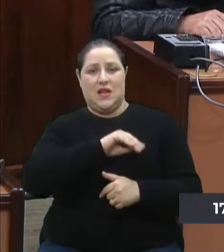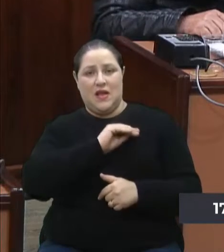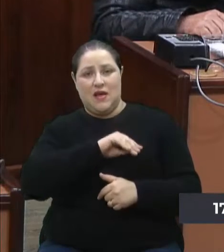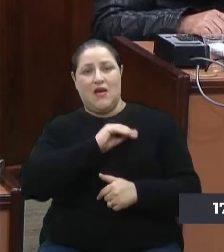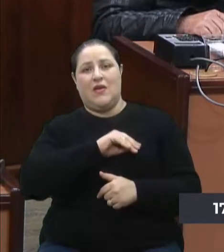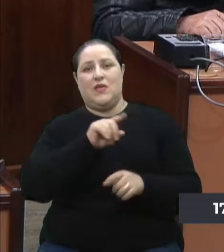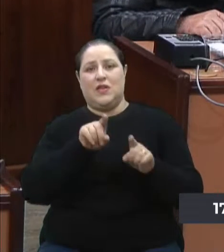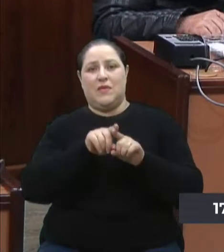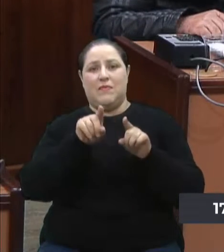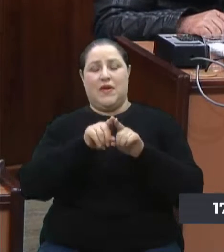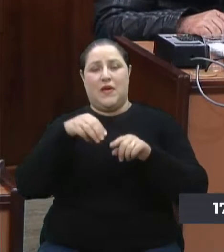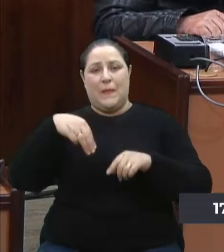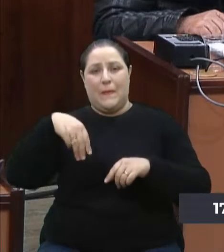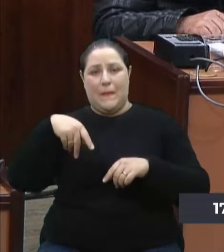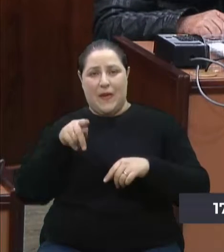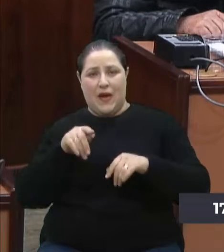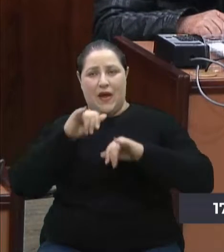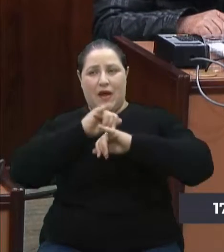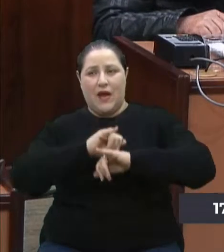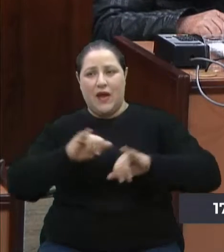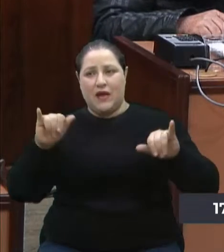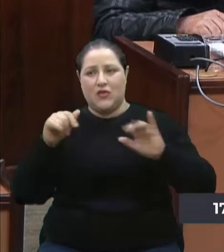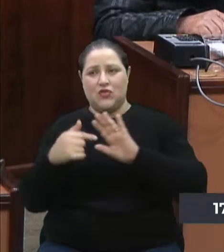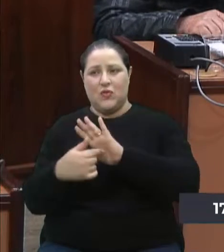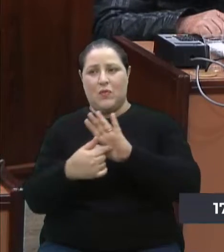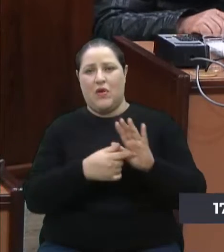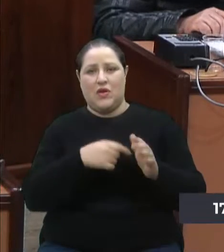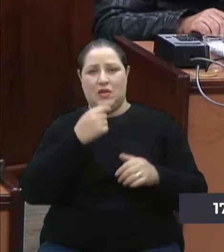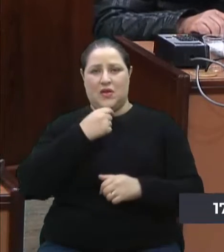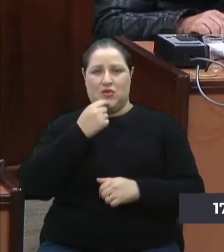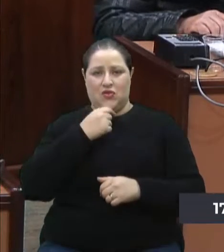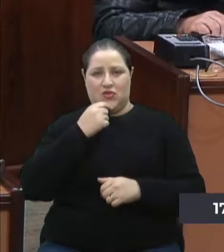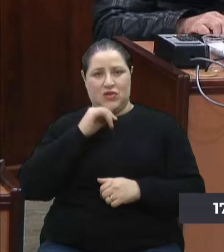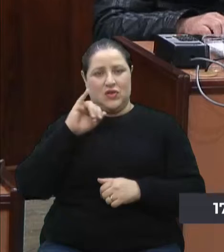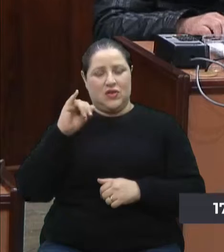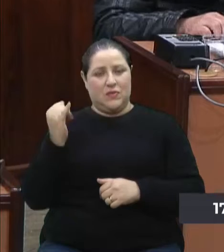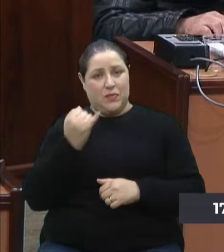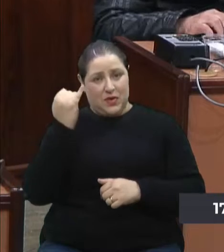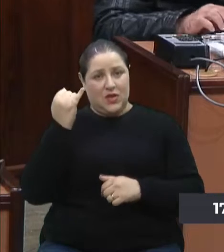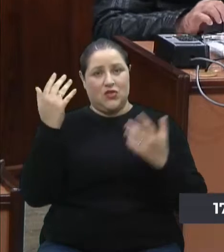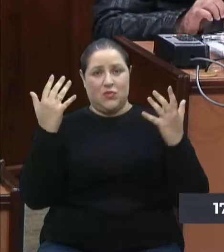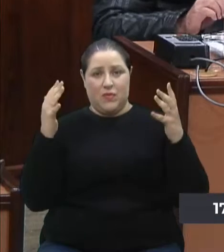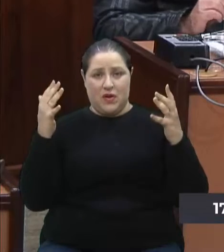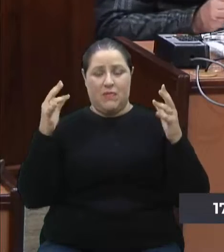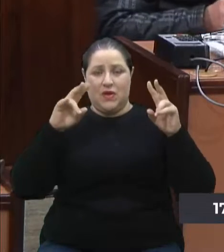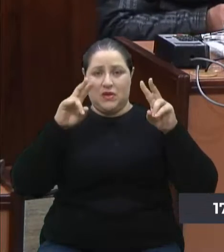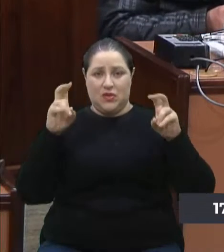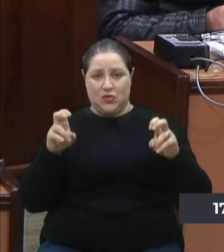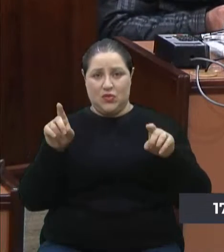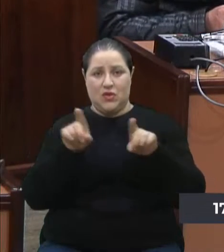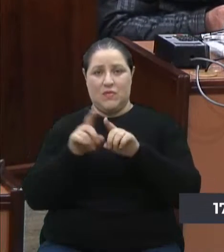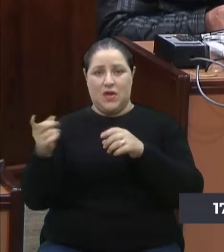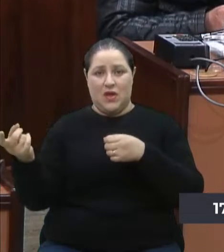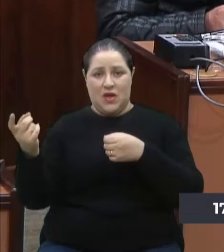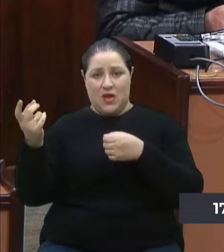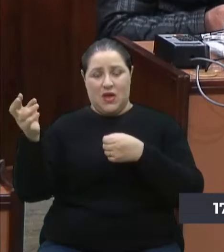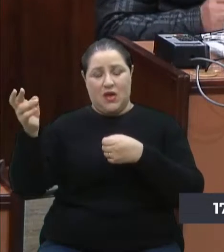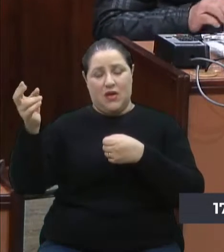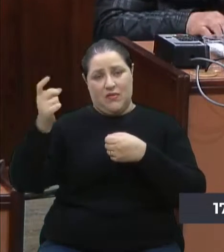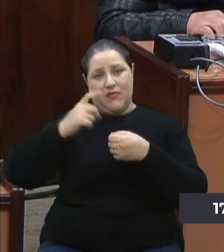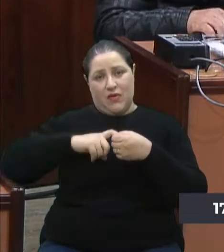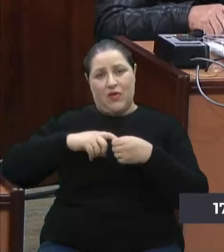vela trocada que a lei complementar por ter trazido esse assunto aqui que foi extremamente importante a competição mas também o retorno que a gente tem o